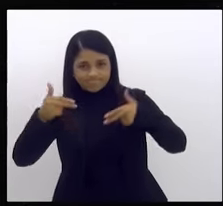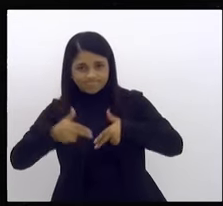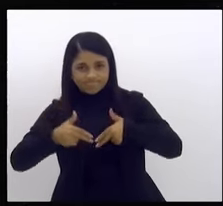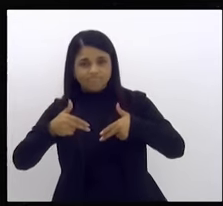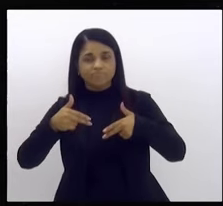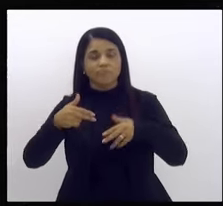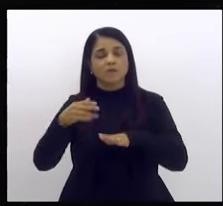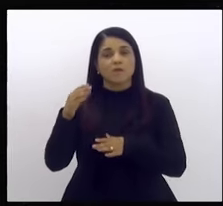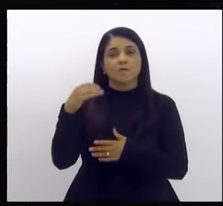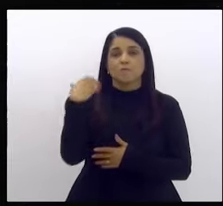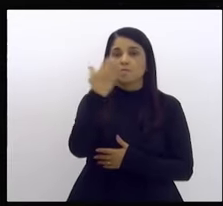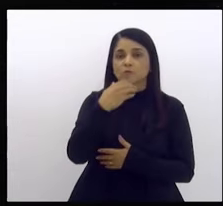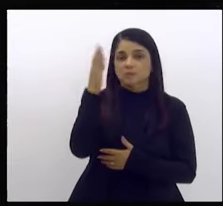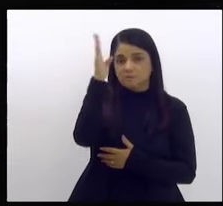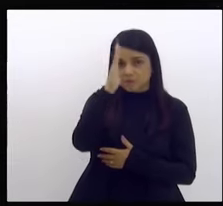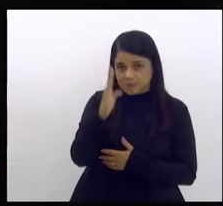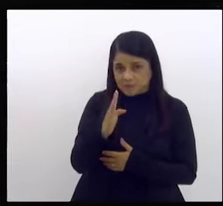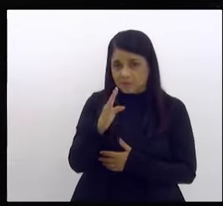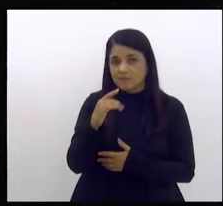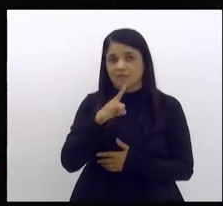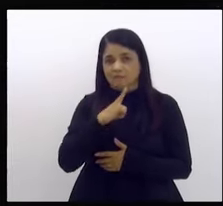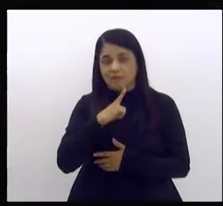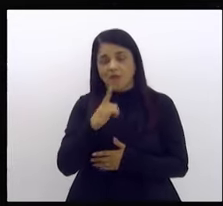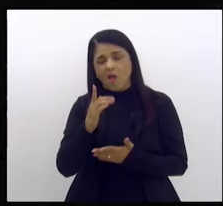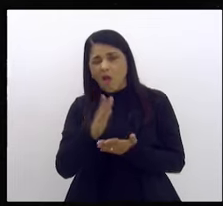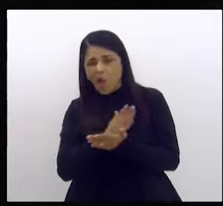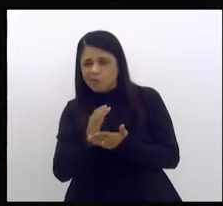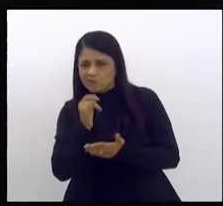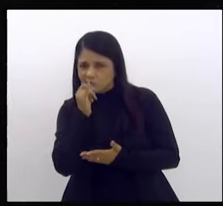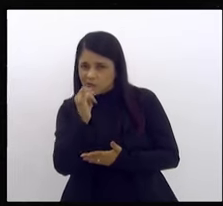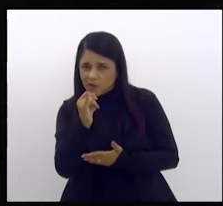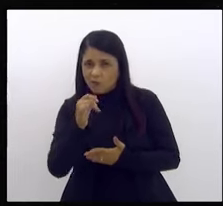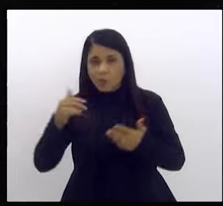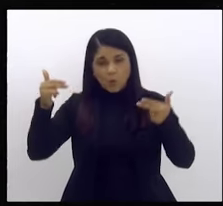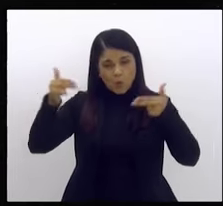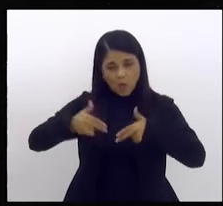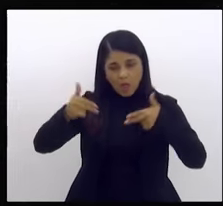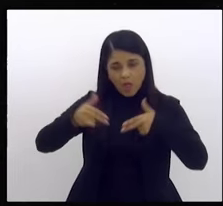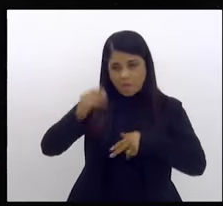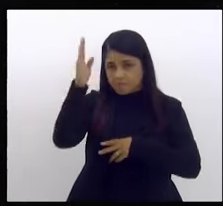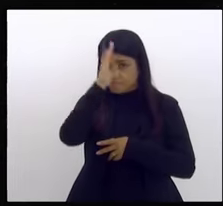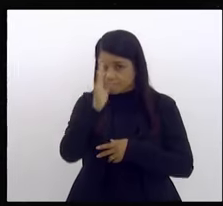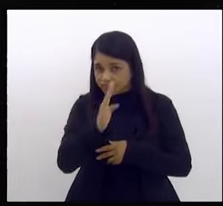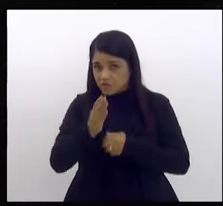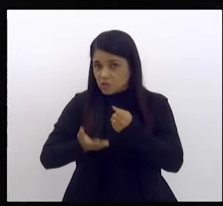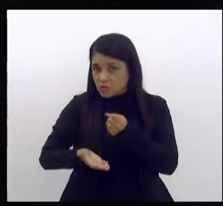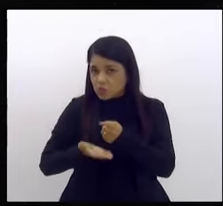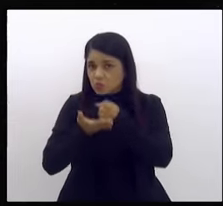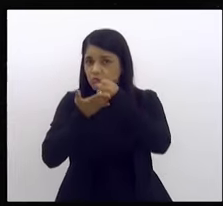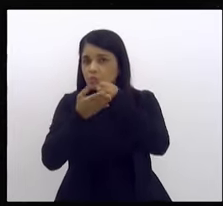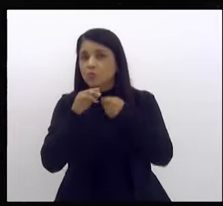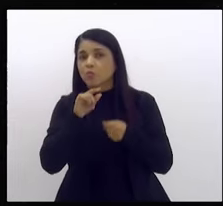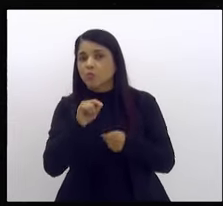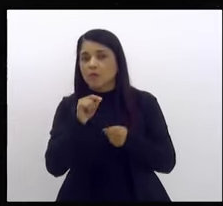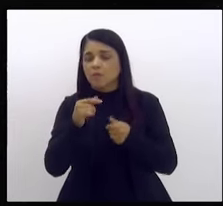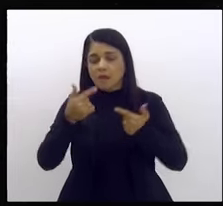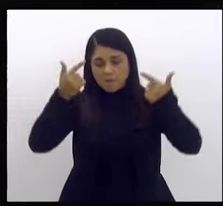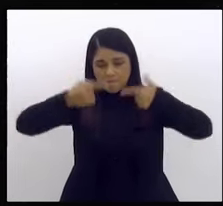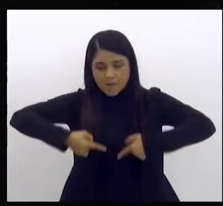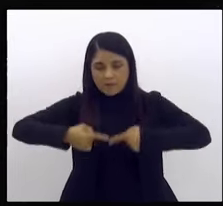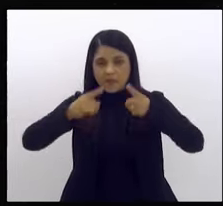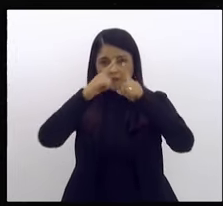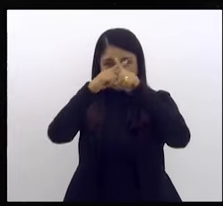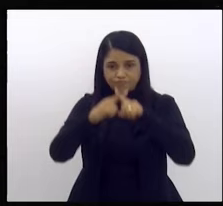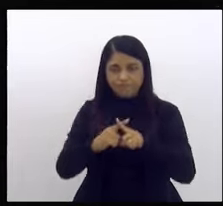da música brasileira. Alguns arriscam dizer que hoje o rap nacional, que é sustentado pelas batalhas de rima em